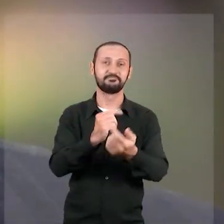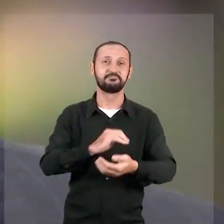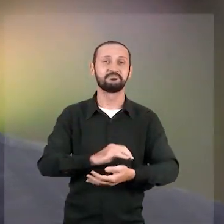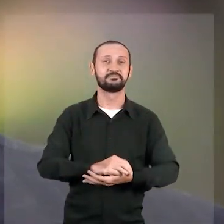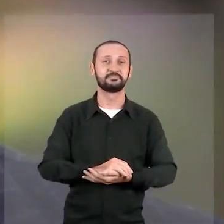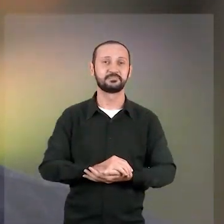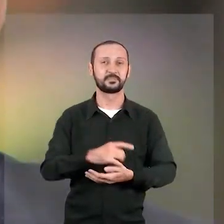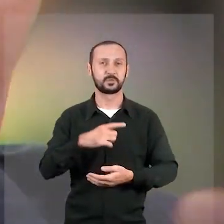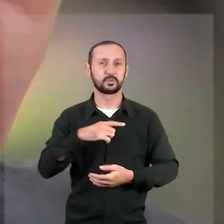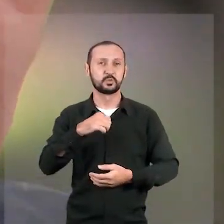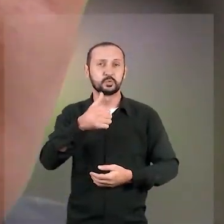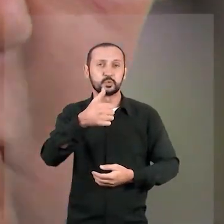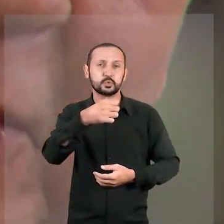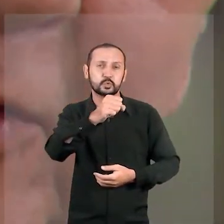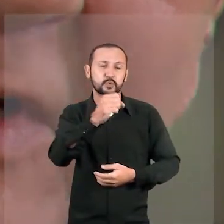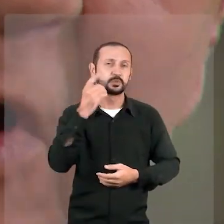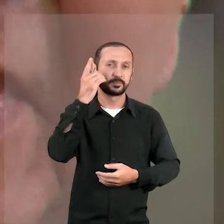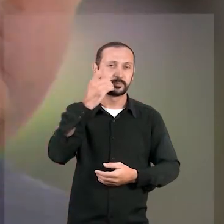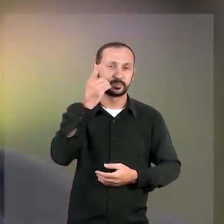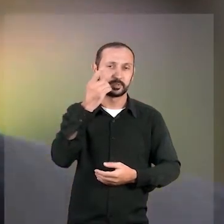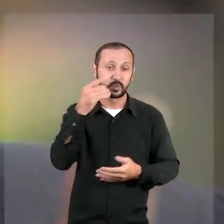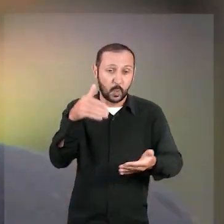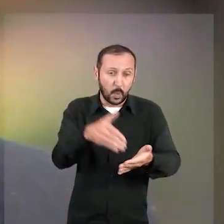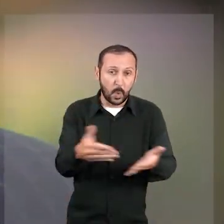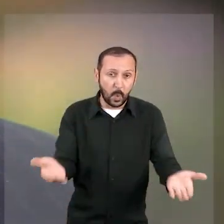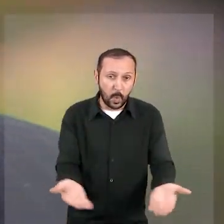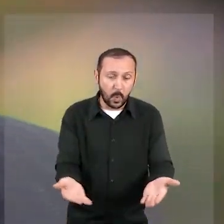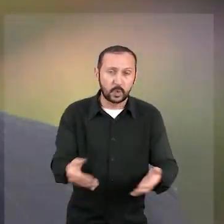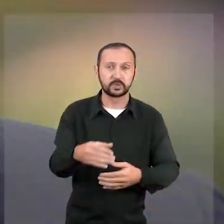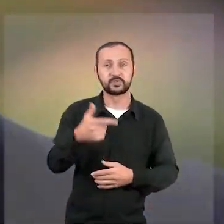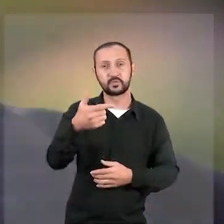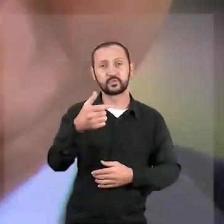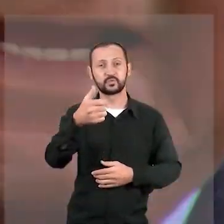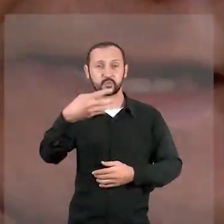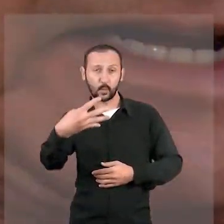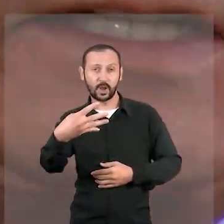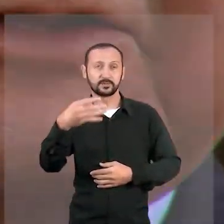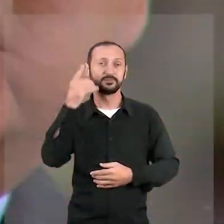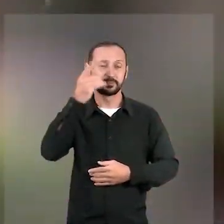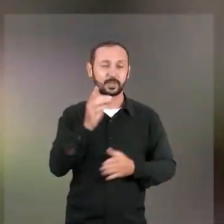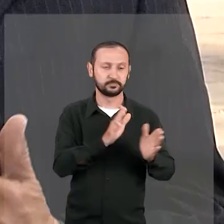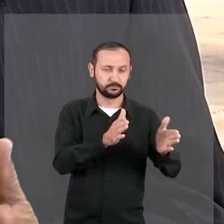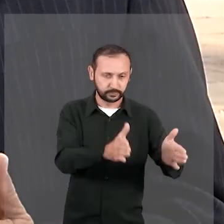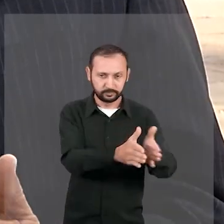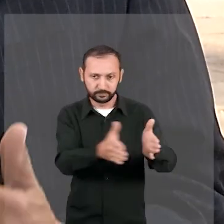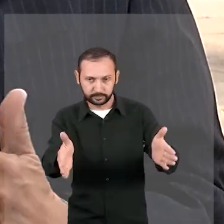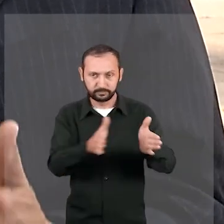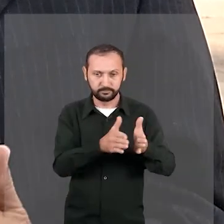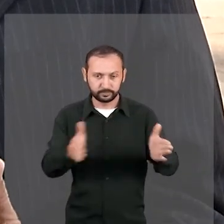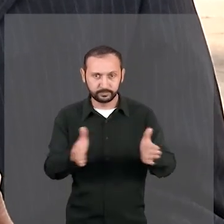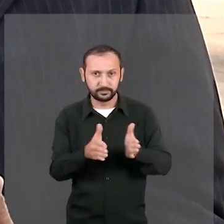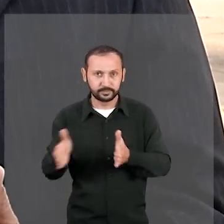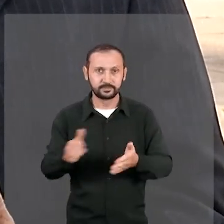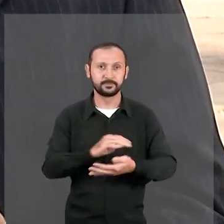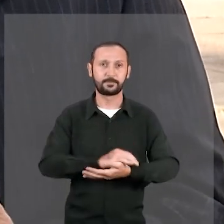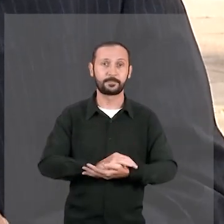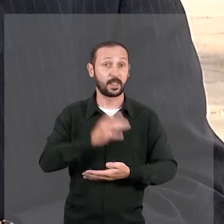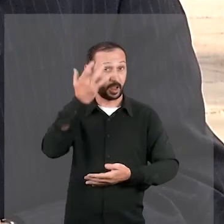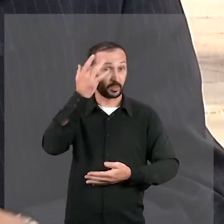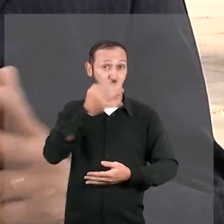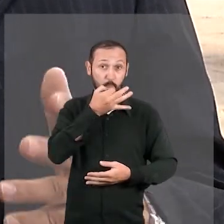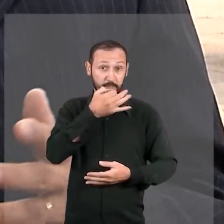todo, dos 18 inicialmente e dos 24 deputados em cada legislatura. Então, eu acho